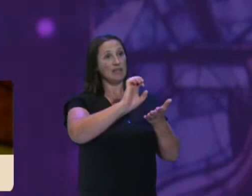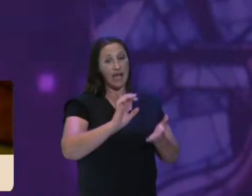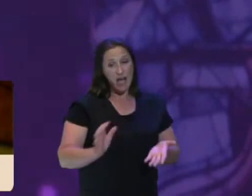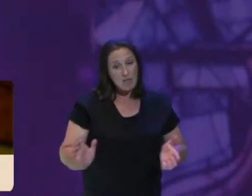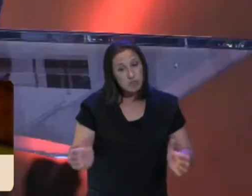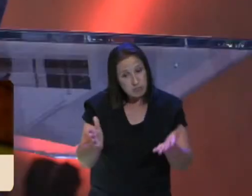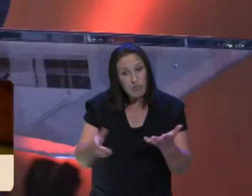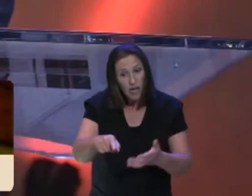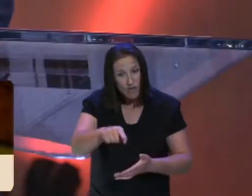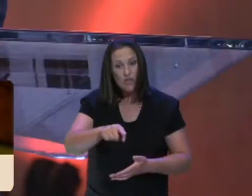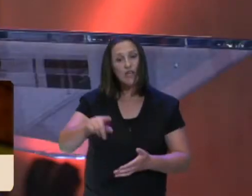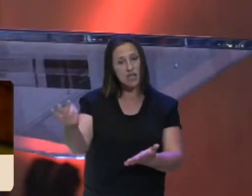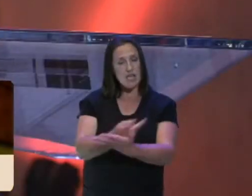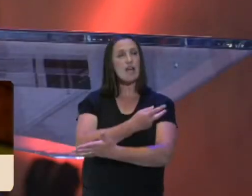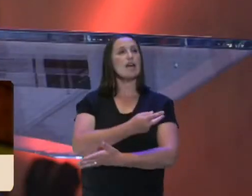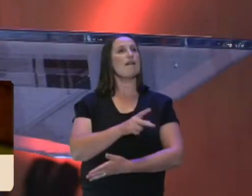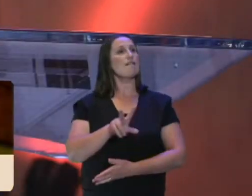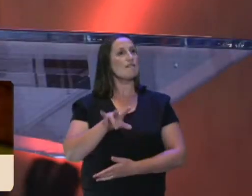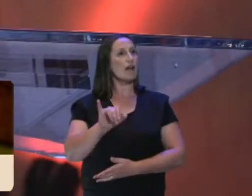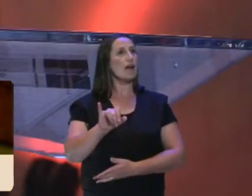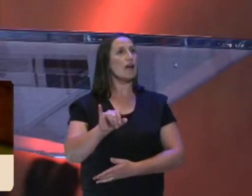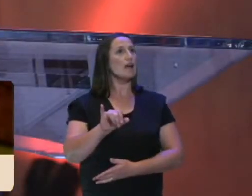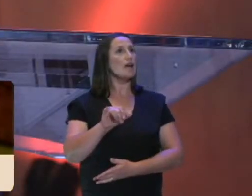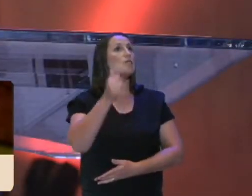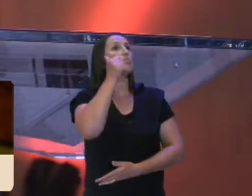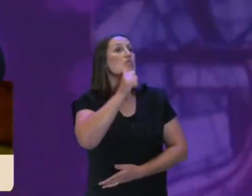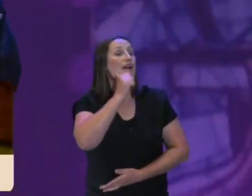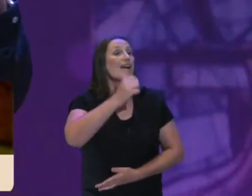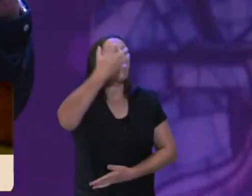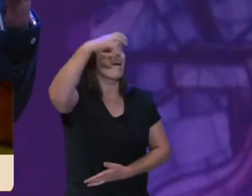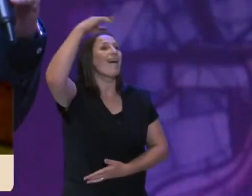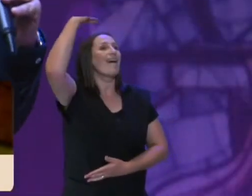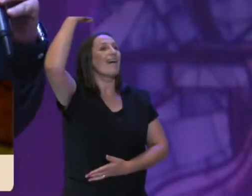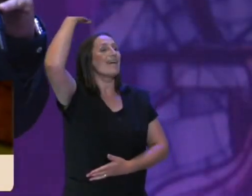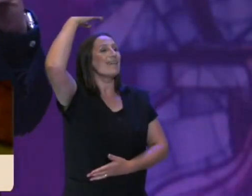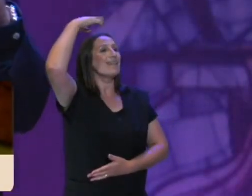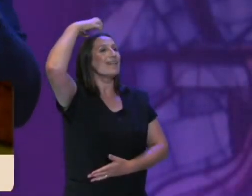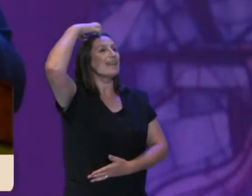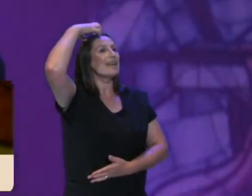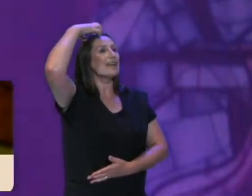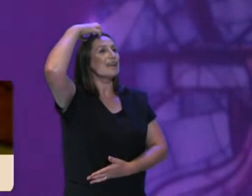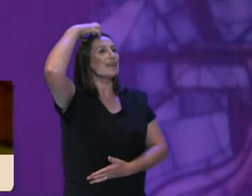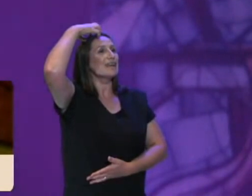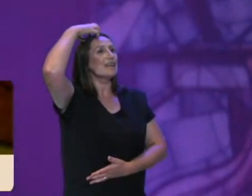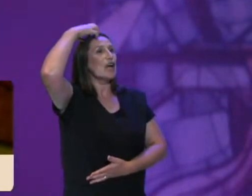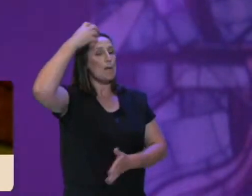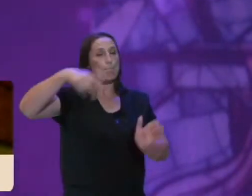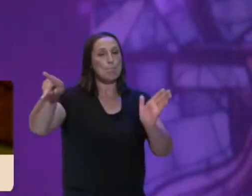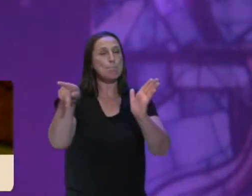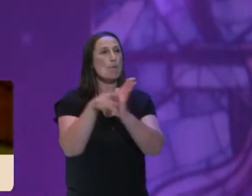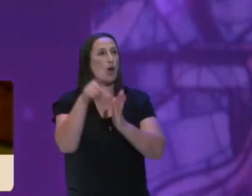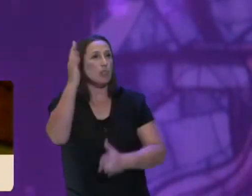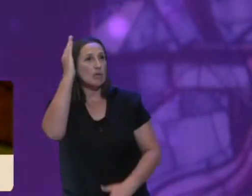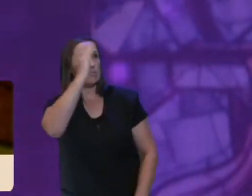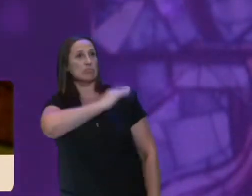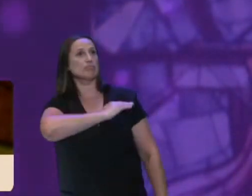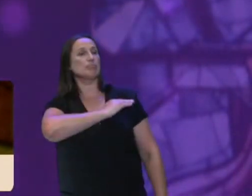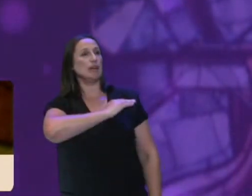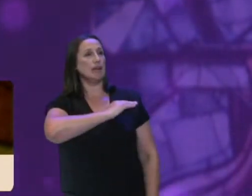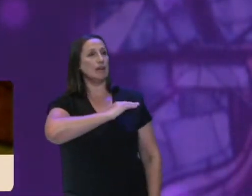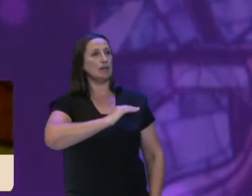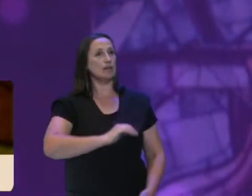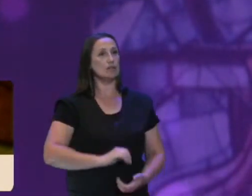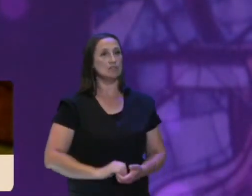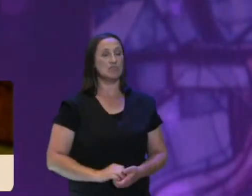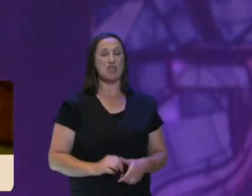ao erro. Havia uma rainha que se via quase como uma profetisa do mal. E não